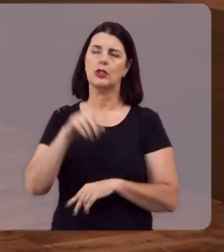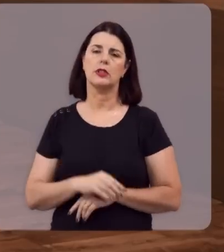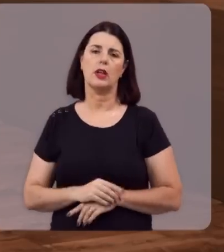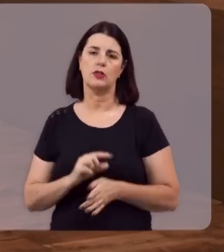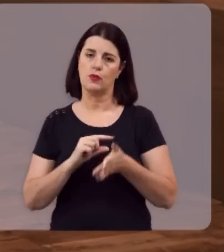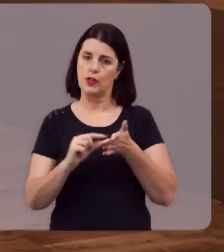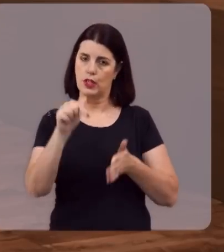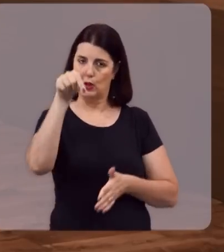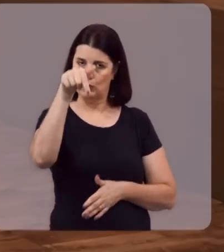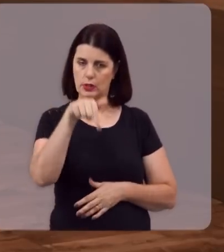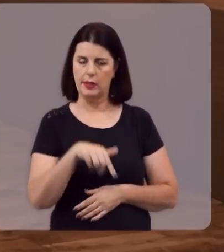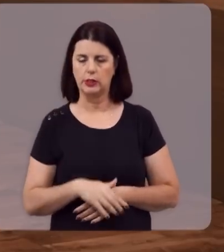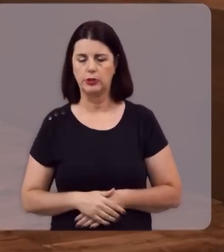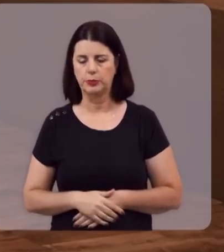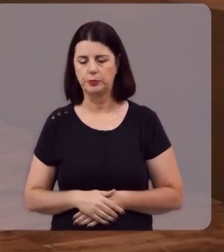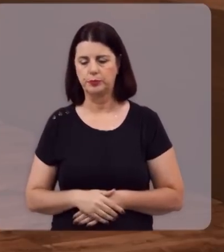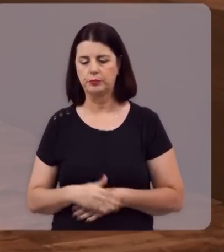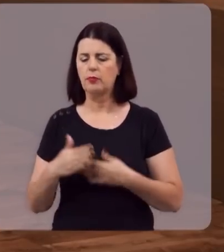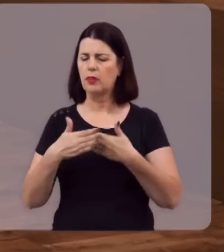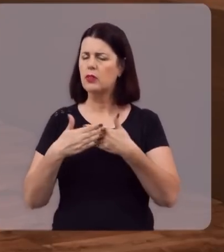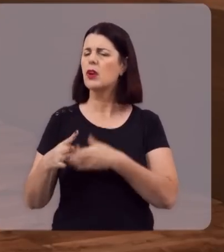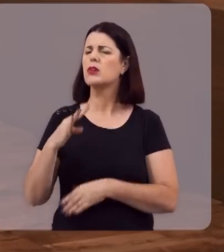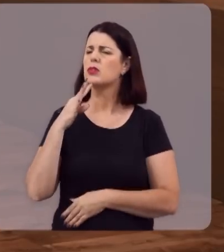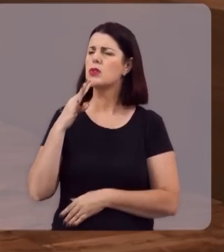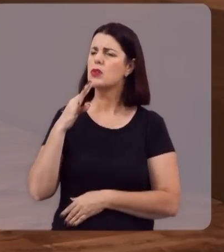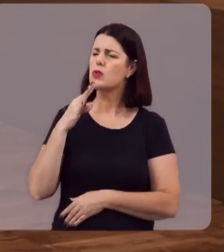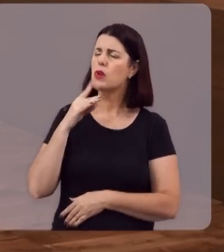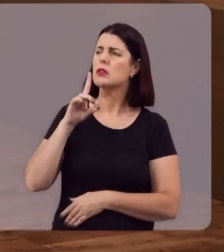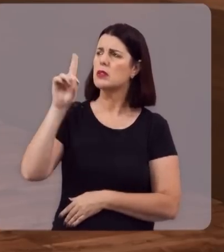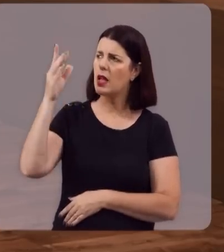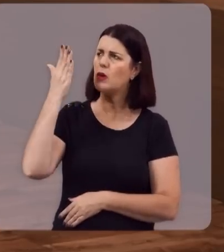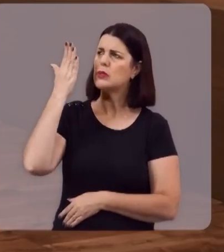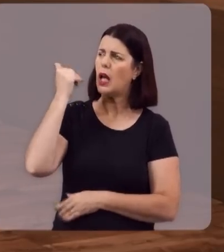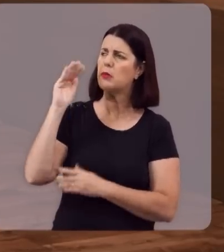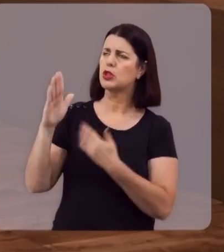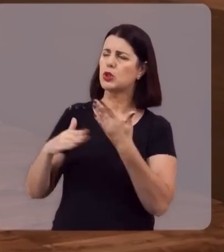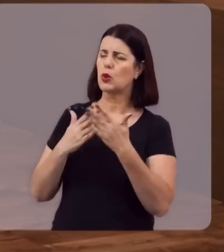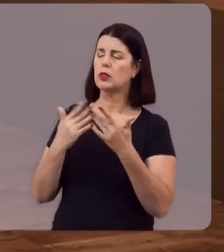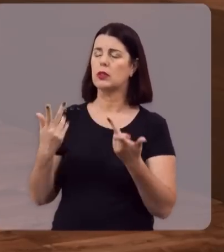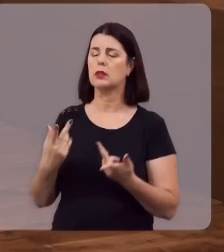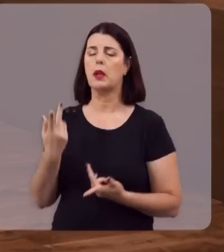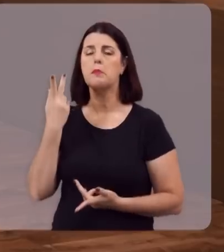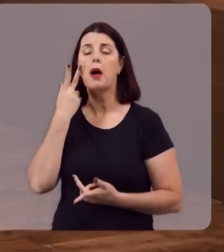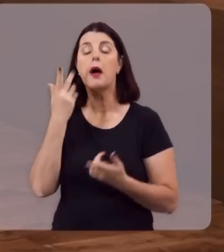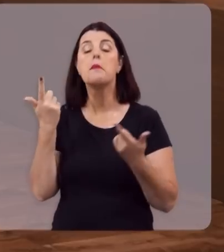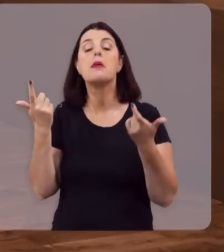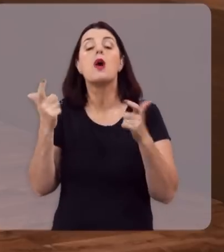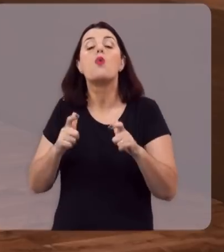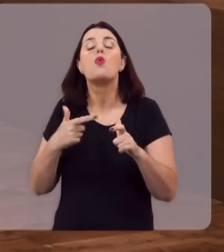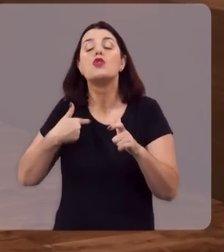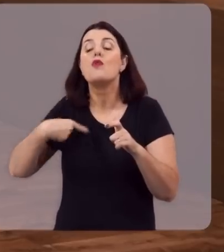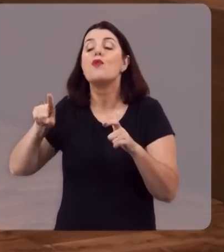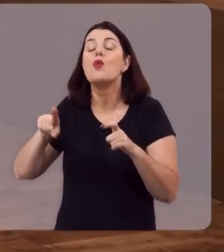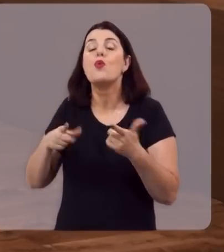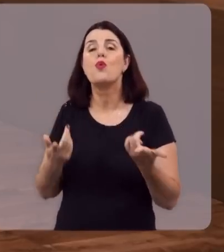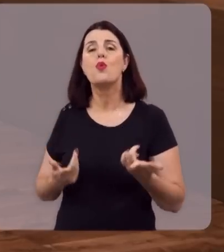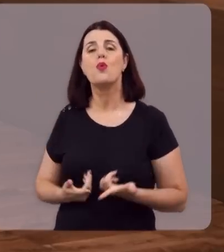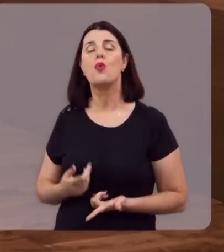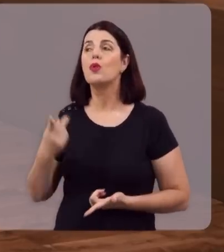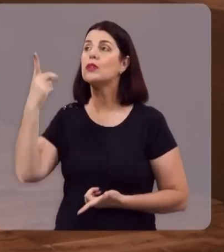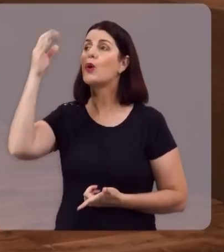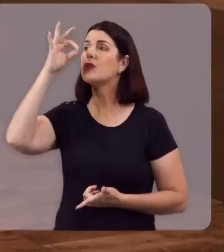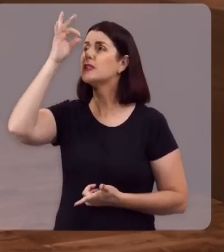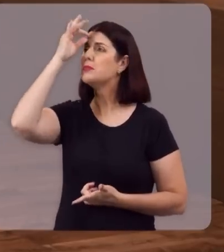no verso 7 diante desse conhecimento exaustivo de Deus ele pergunta para onde me ausentarei